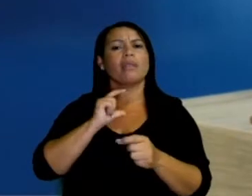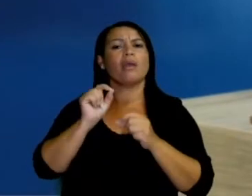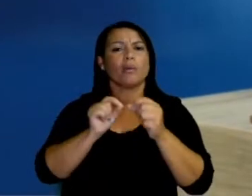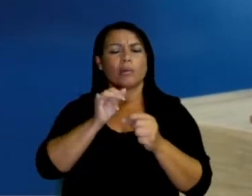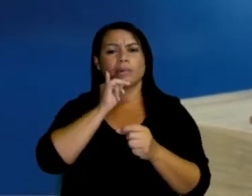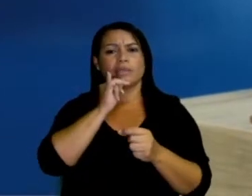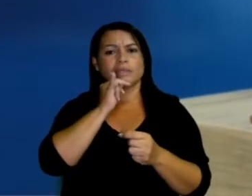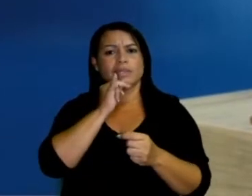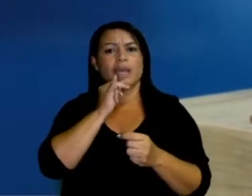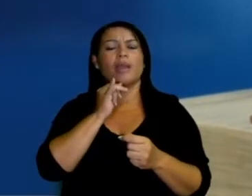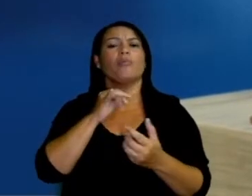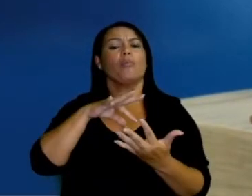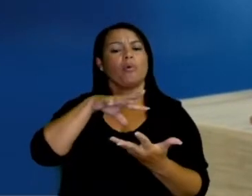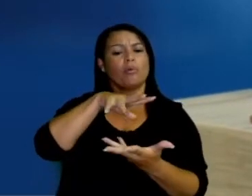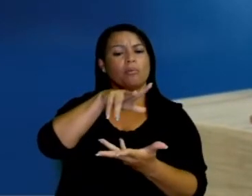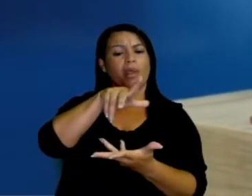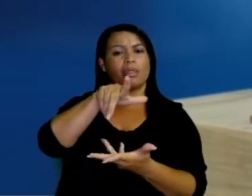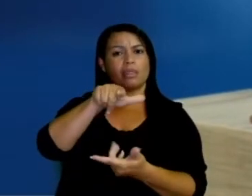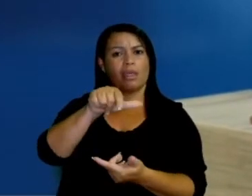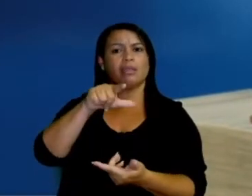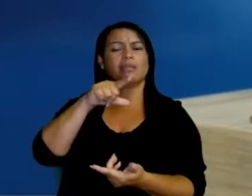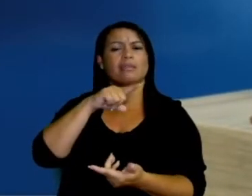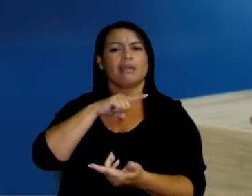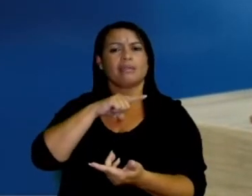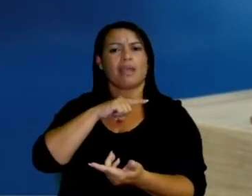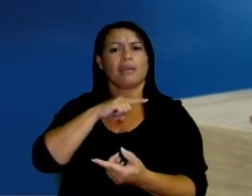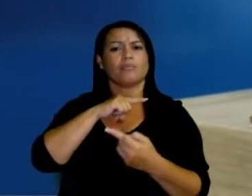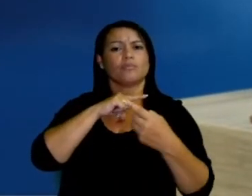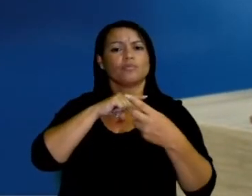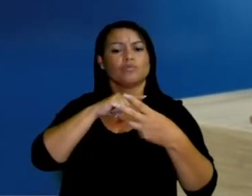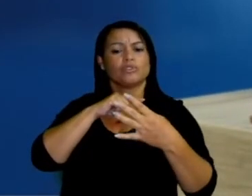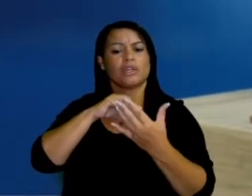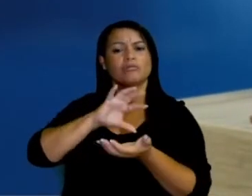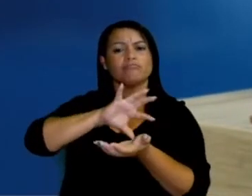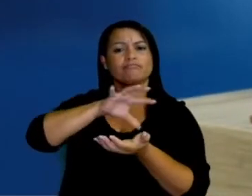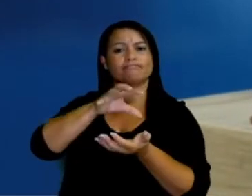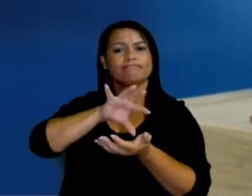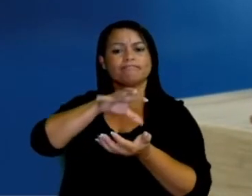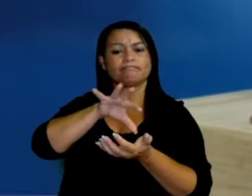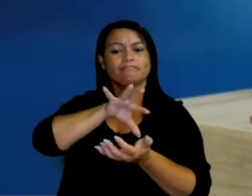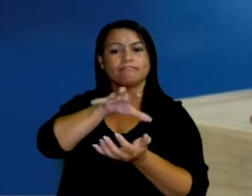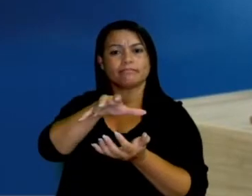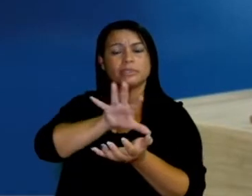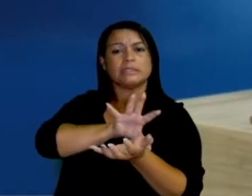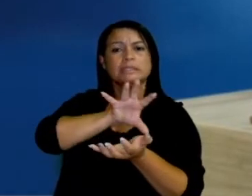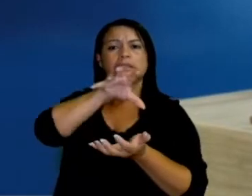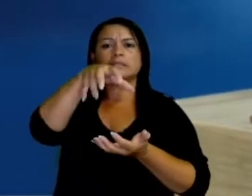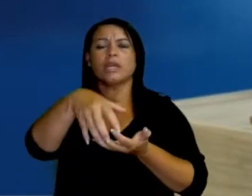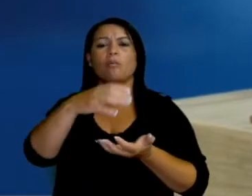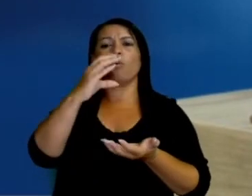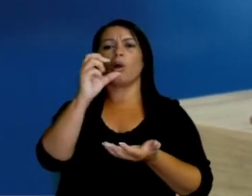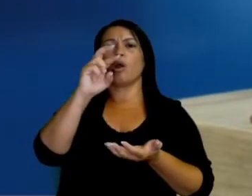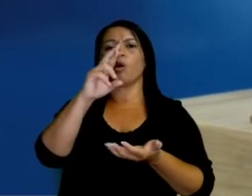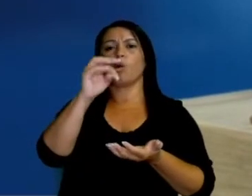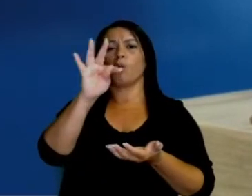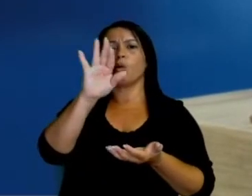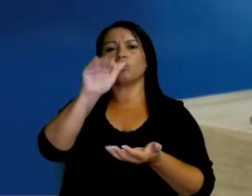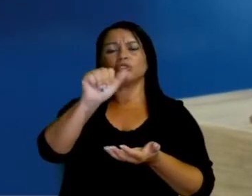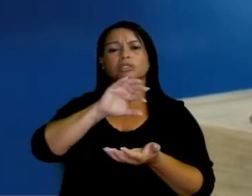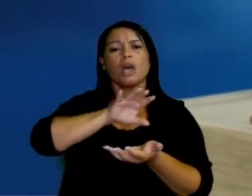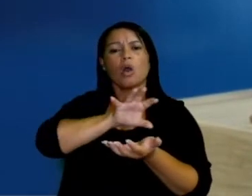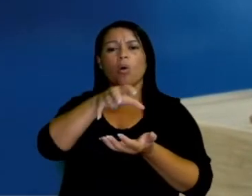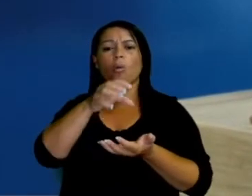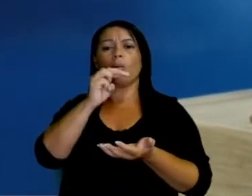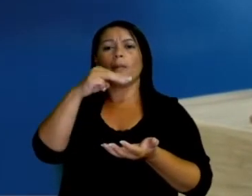crosta terrestre, né? A gente sabe que o nosso planeta ele é constituído por 3 camadas, né? A gente tem a crosta, que seria a camada superficial, o manto